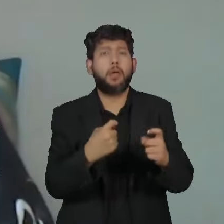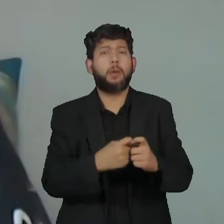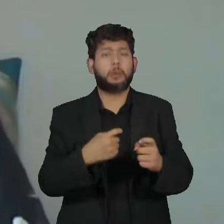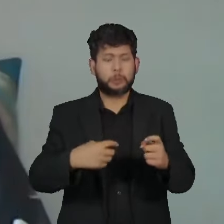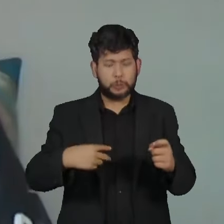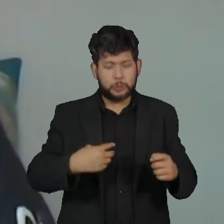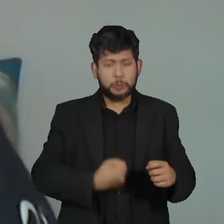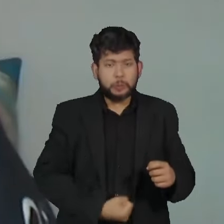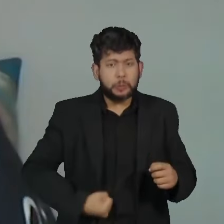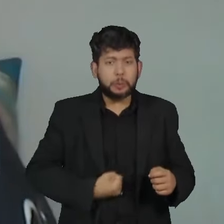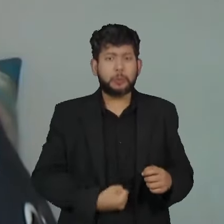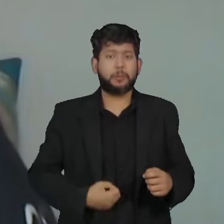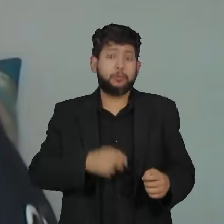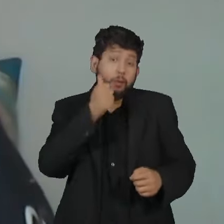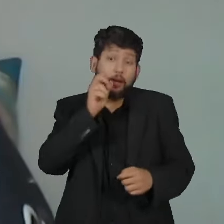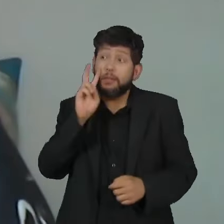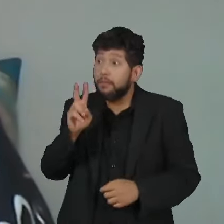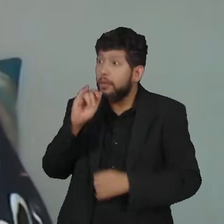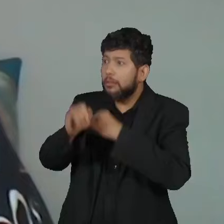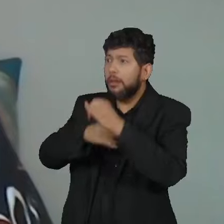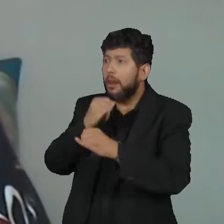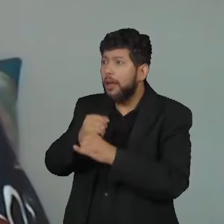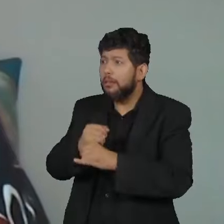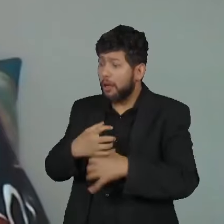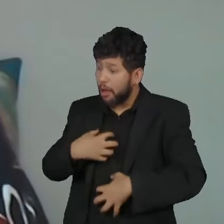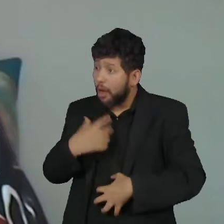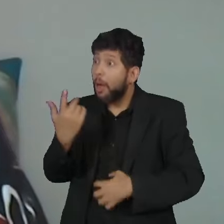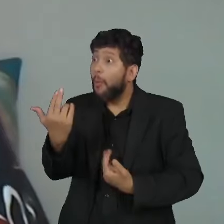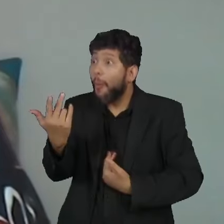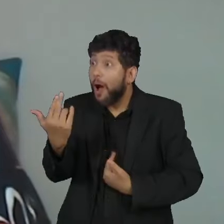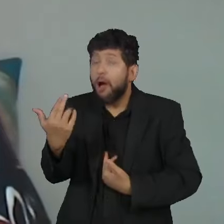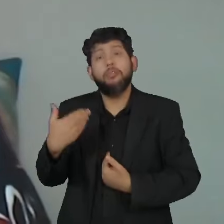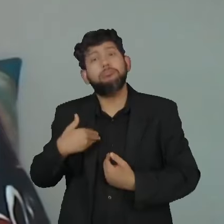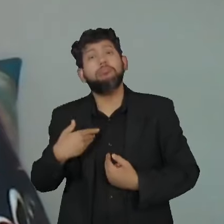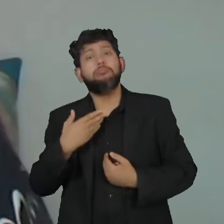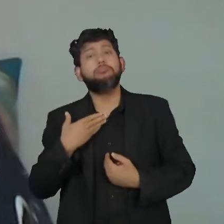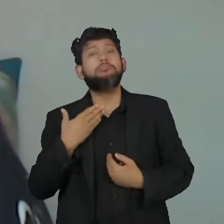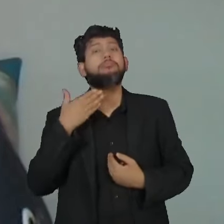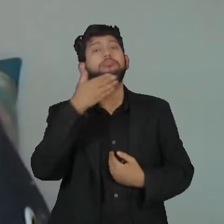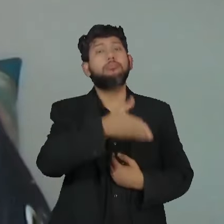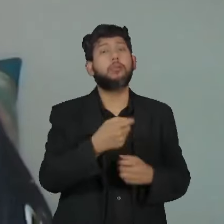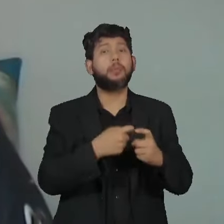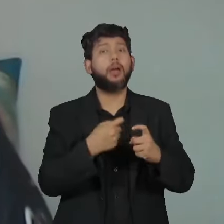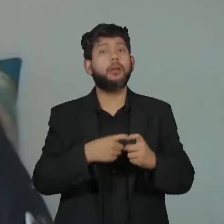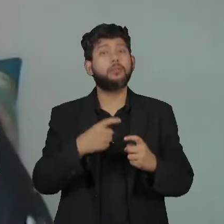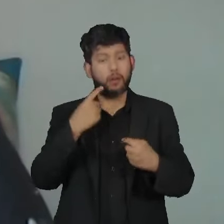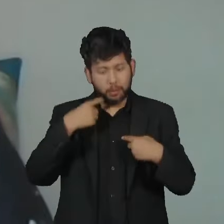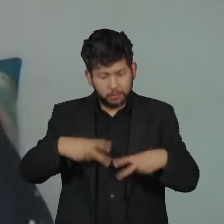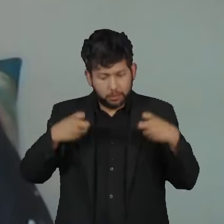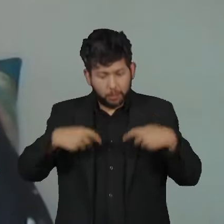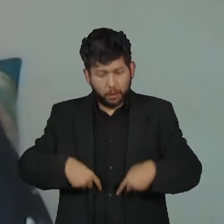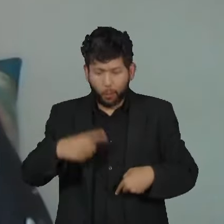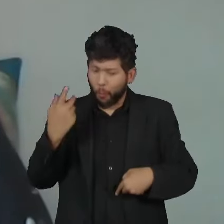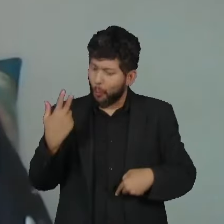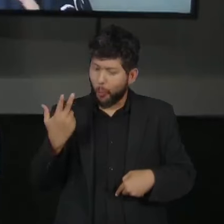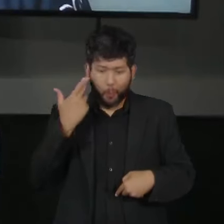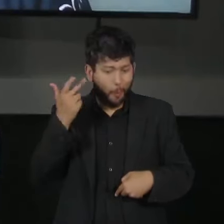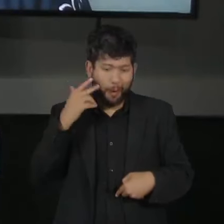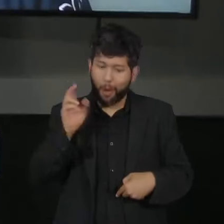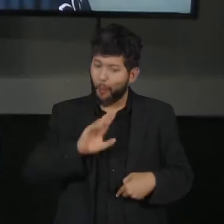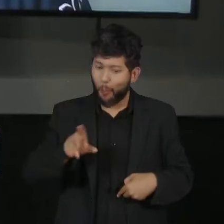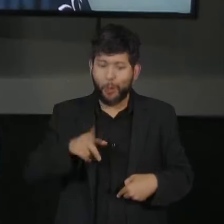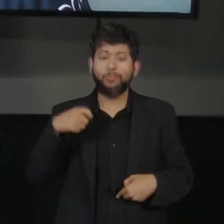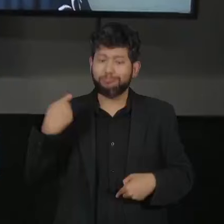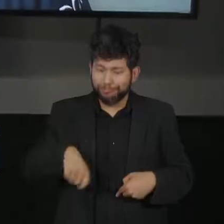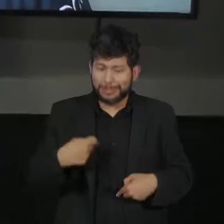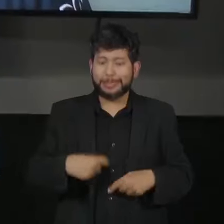entram na internet, elas leem e elas começam a acreditar, não, isso que eu estou tendo não é normal. Uma